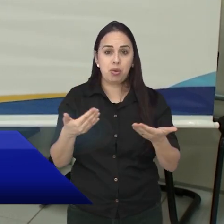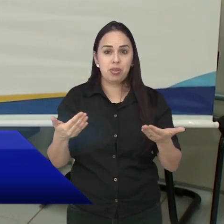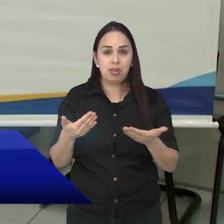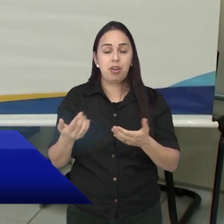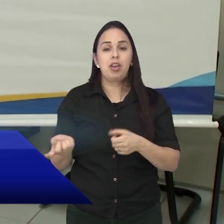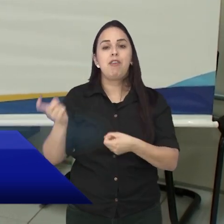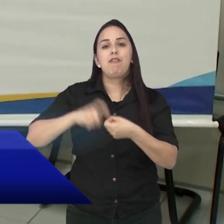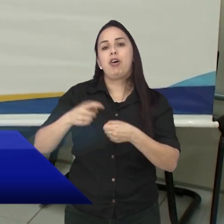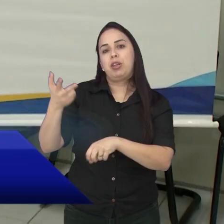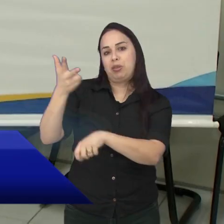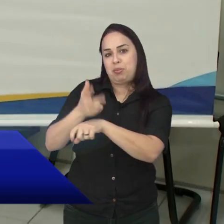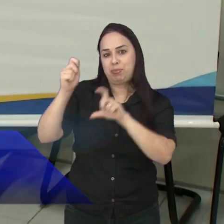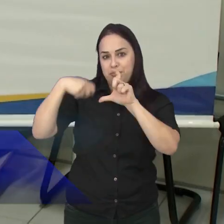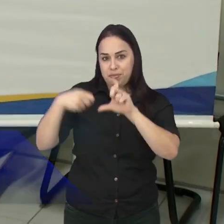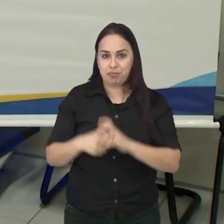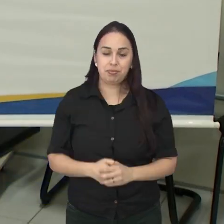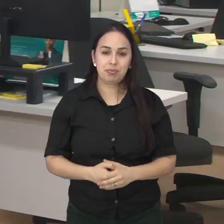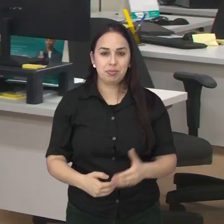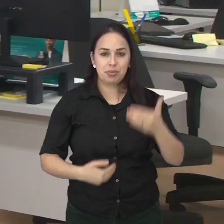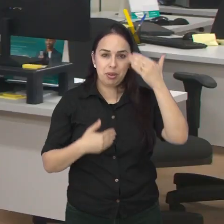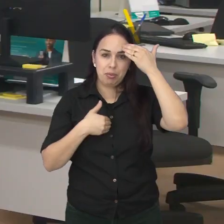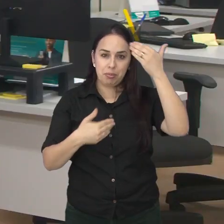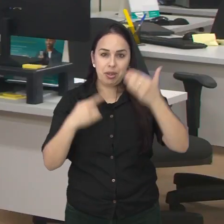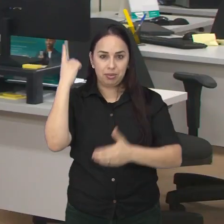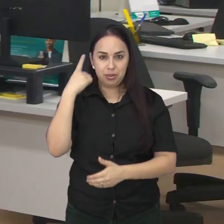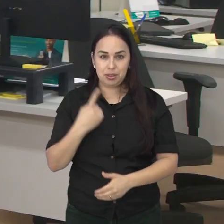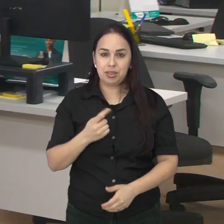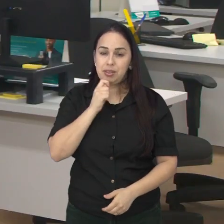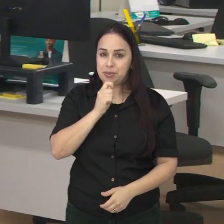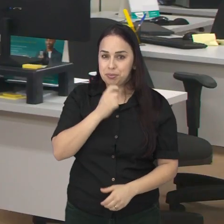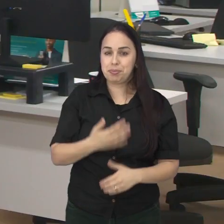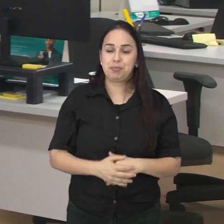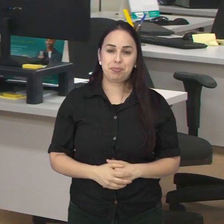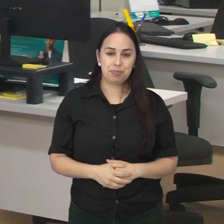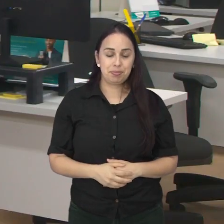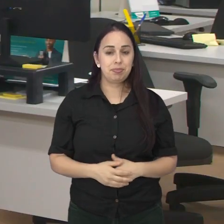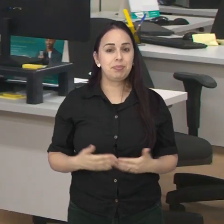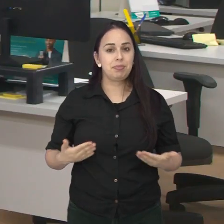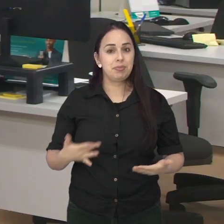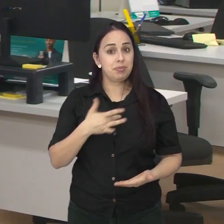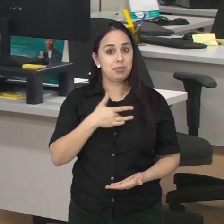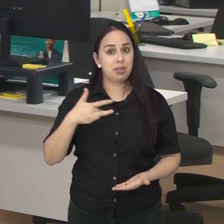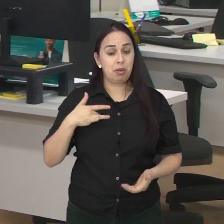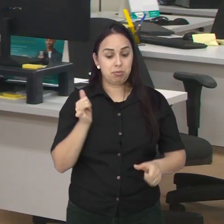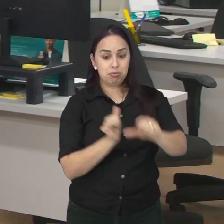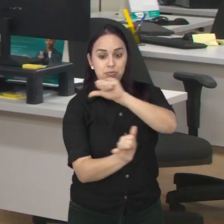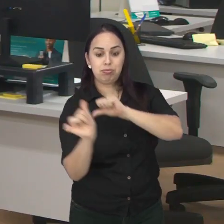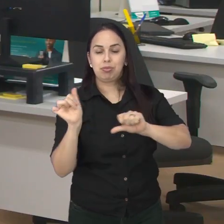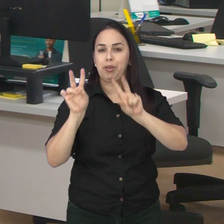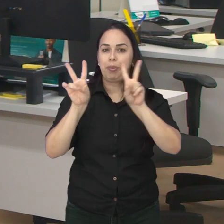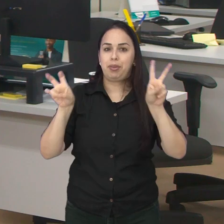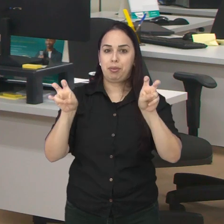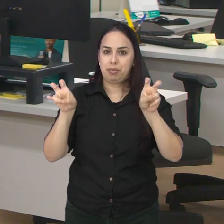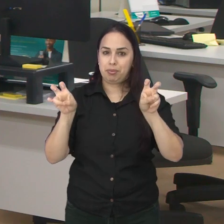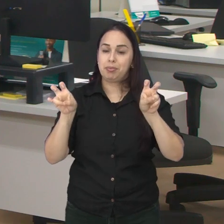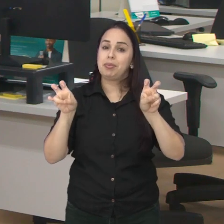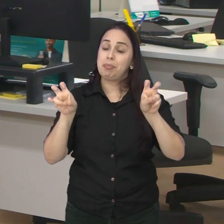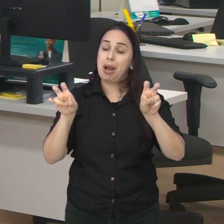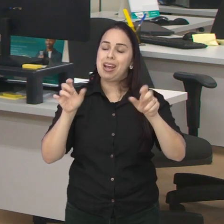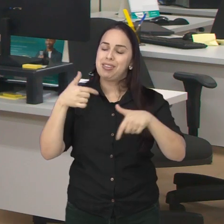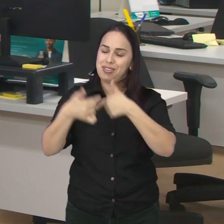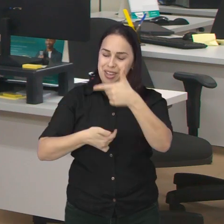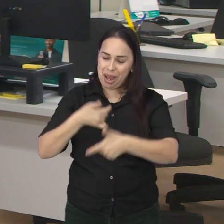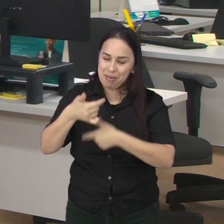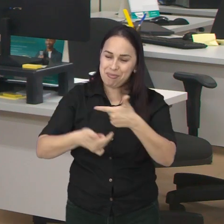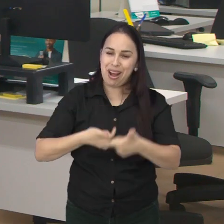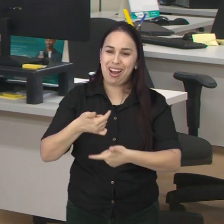informações de hoje e a gente volta para a redação. Muito obrigado, Tamires, pelas informações. E da saúde a gente muda um pouco de assunto, mas para falar